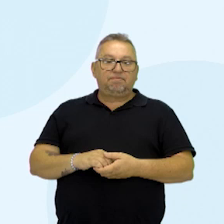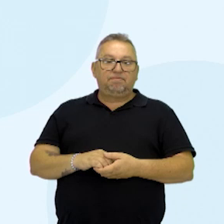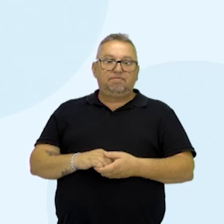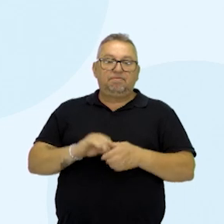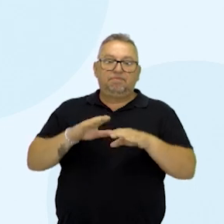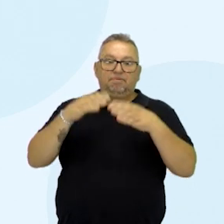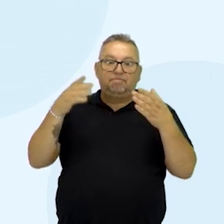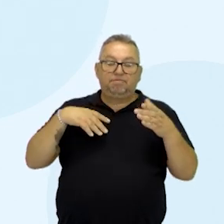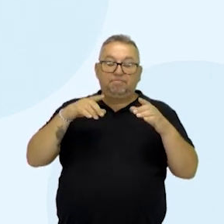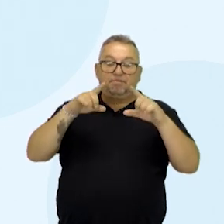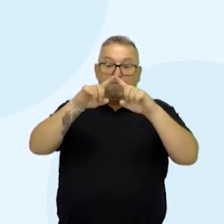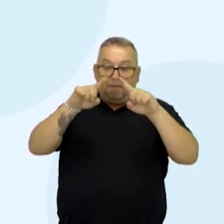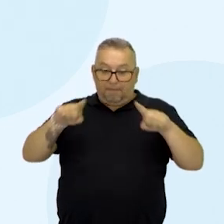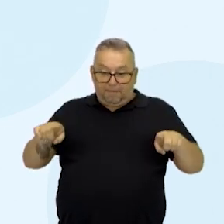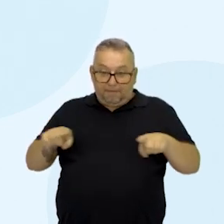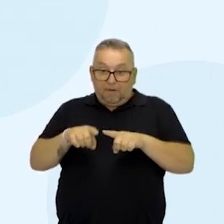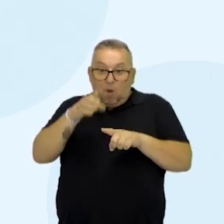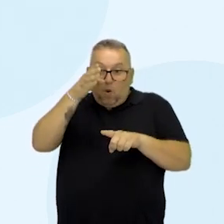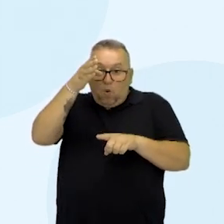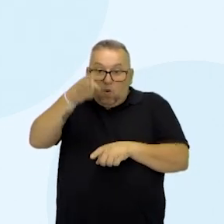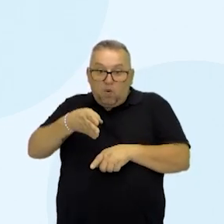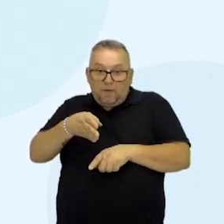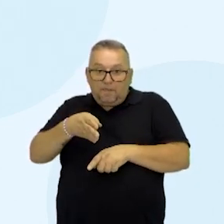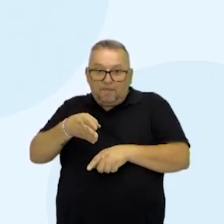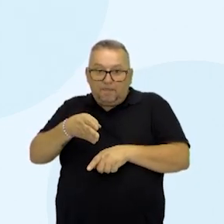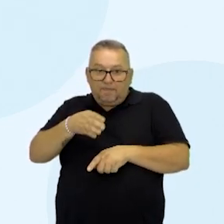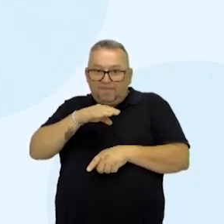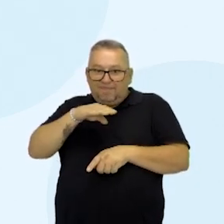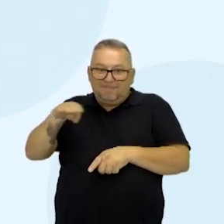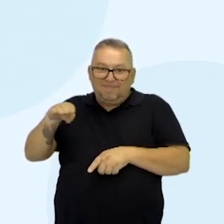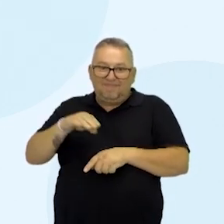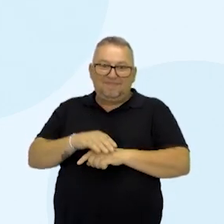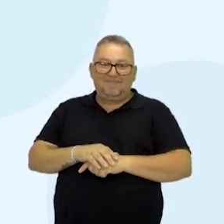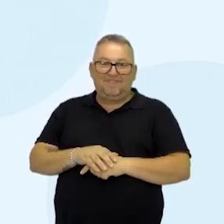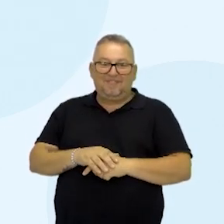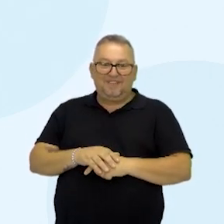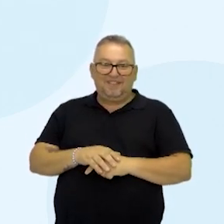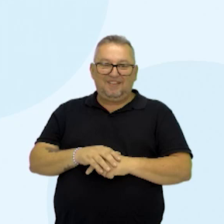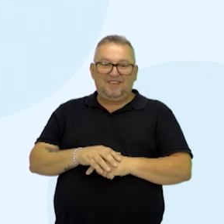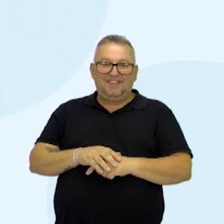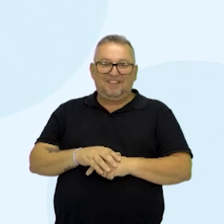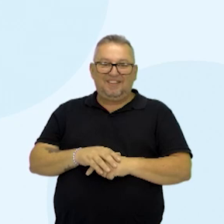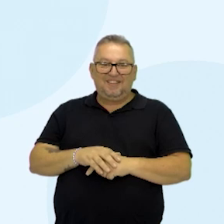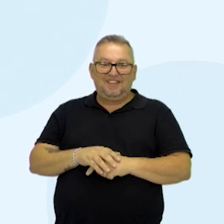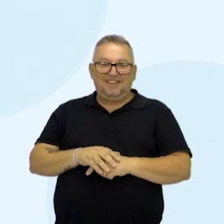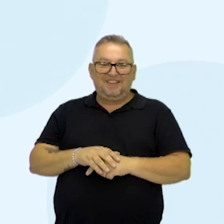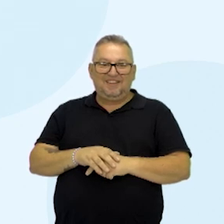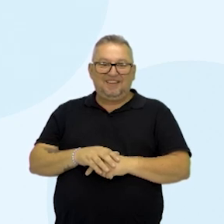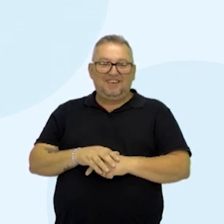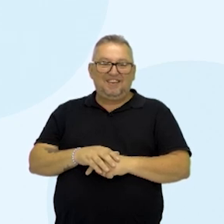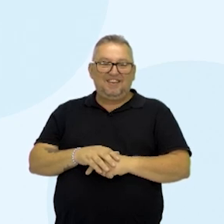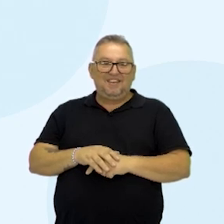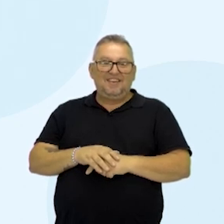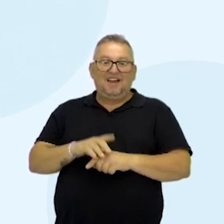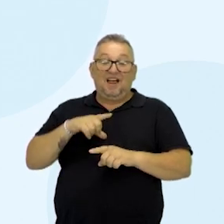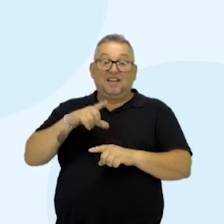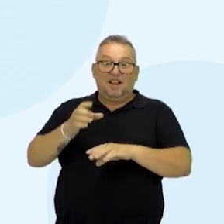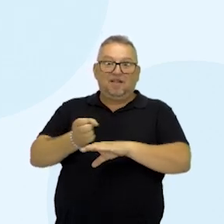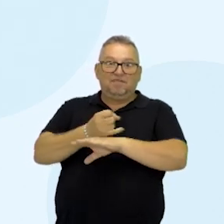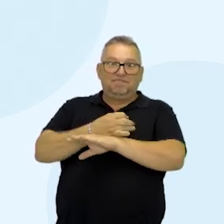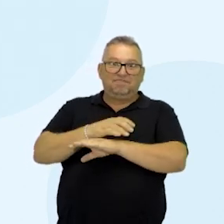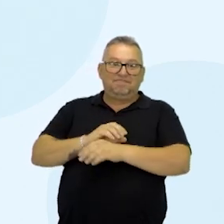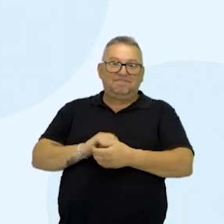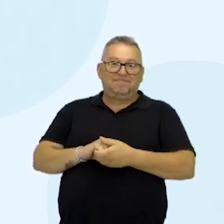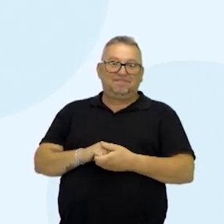gente traça a diagonal do losango, aqui, olha, fez uma curvinha aqui do nada, não sei porquê, fez sozinho. Tá nervoso, você tá trêmulo. Tá com vida própria